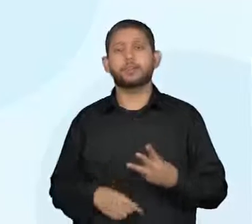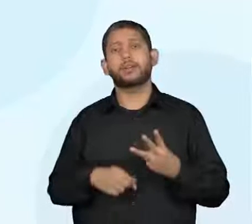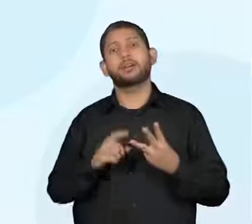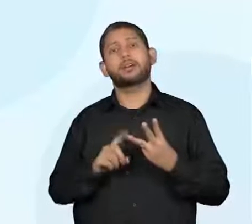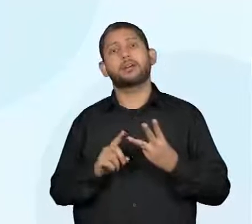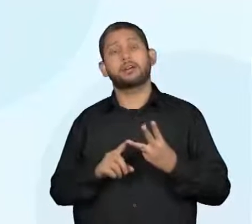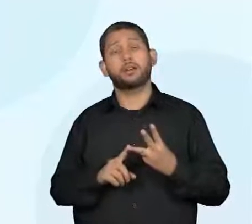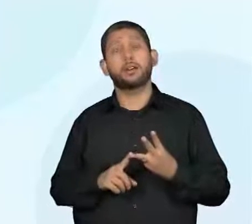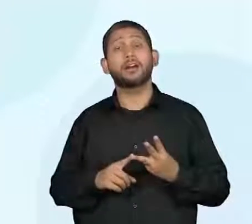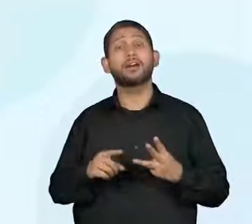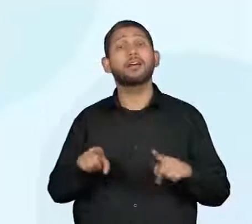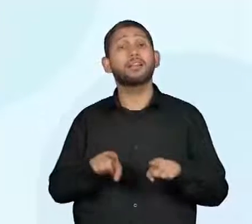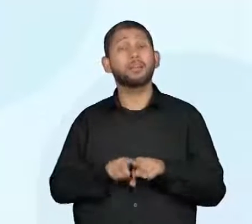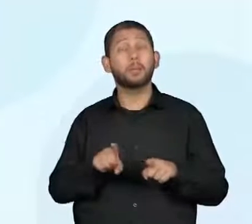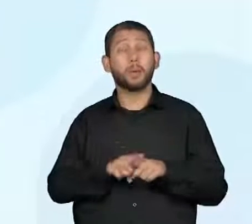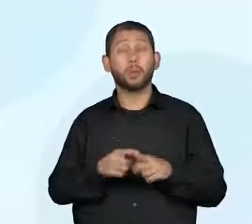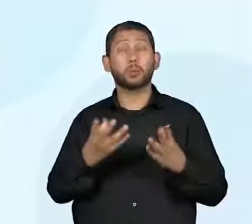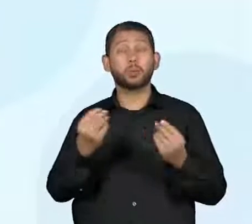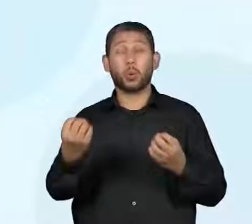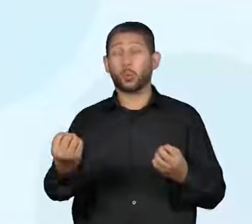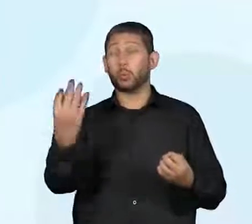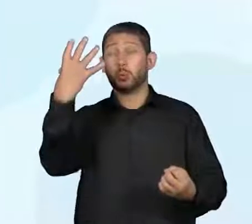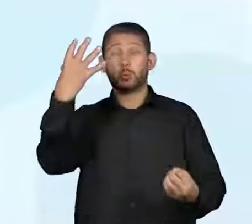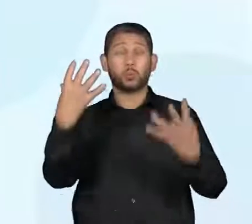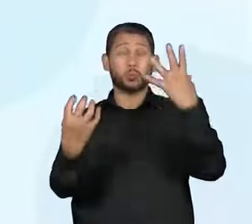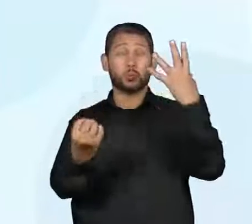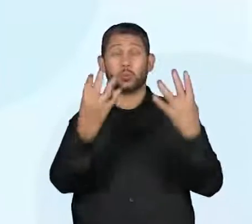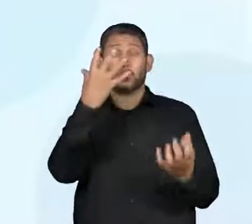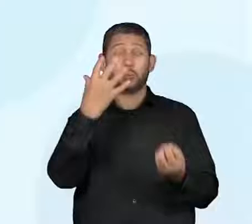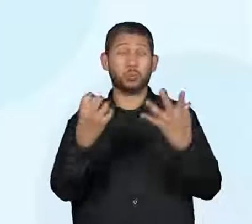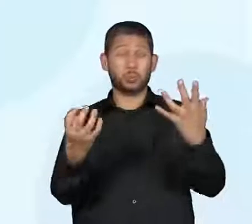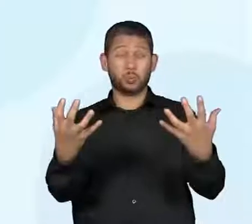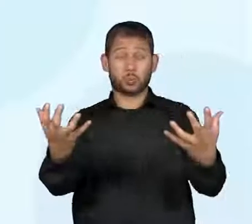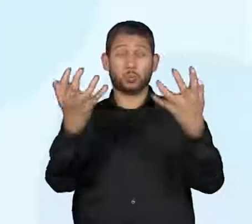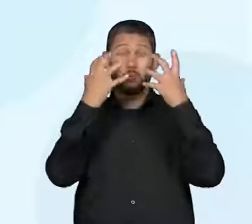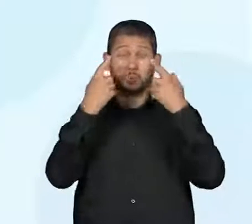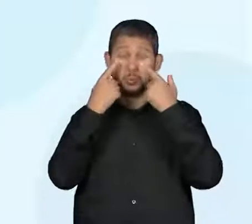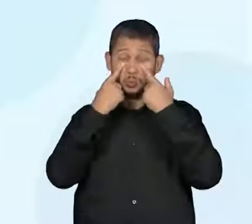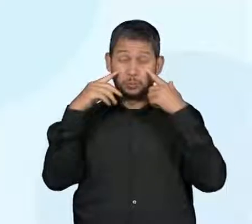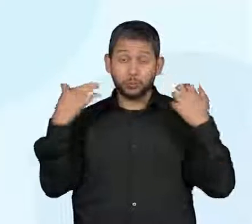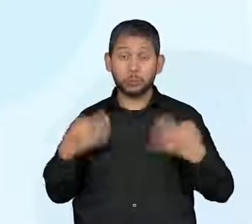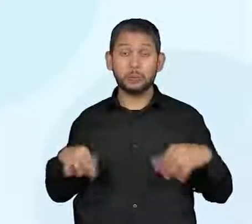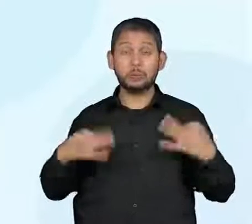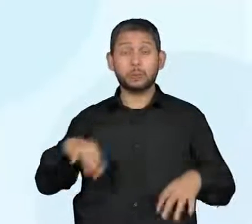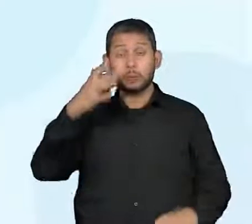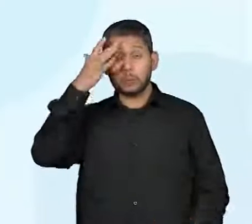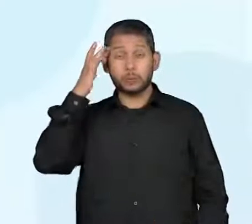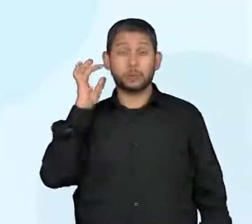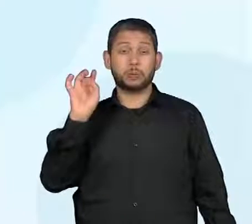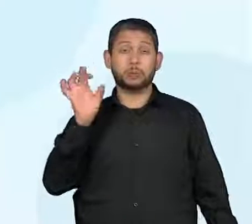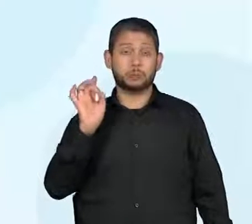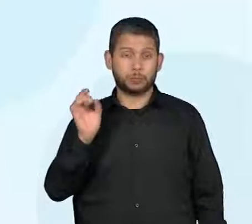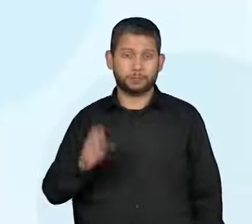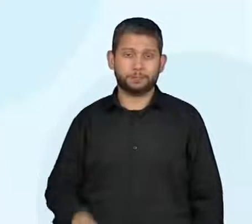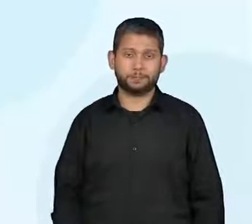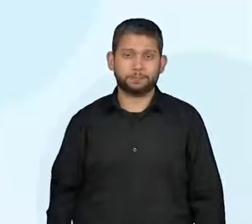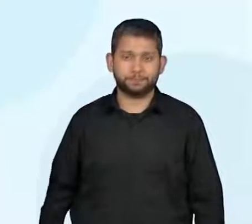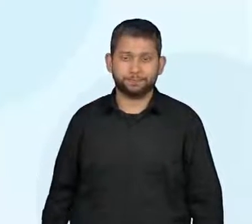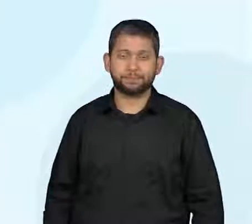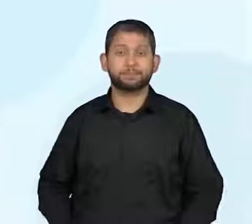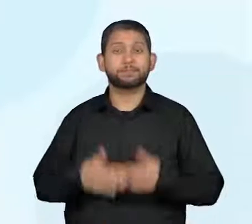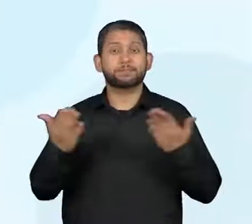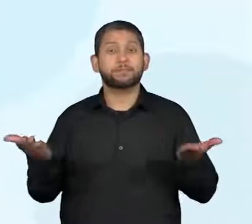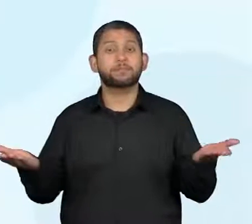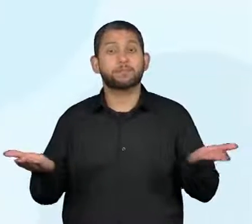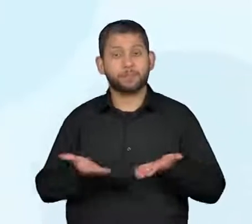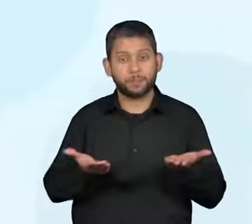ver aí uma poluição luminosa, que afeta os nossos olhos um pouco. Mas agora, você e